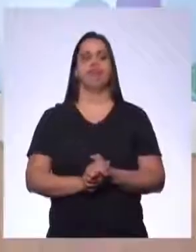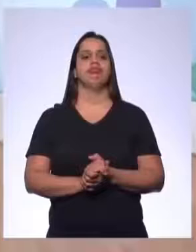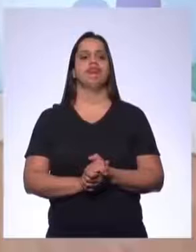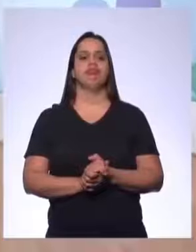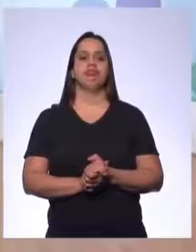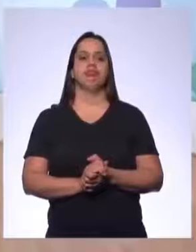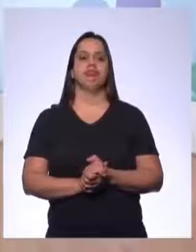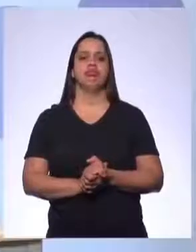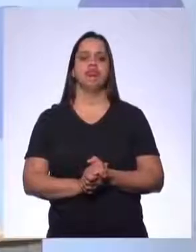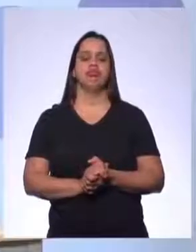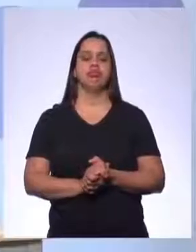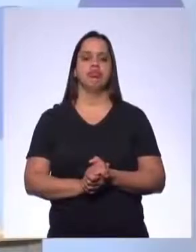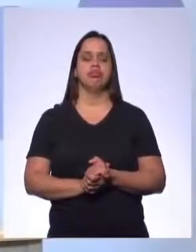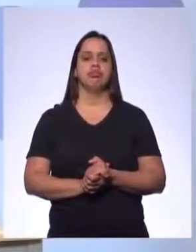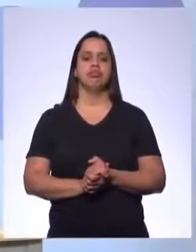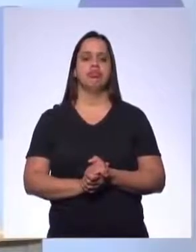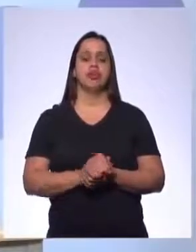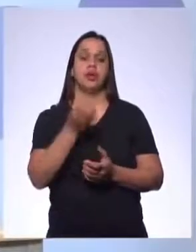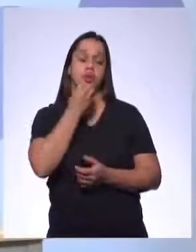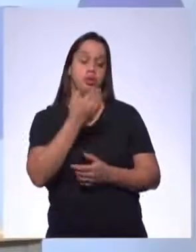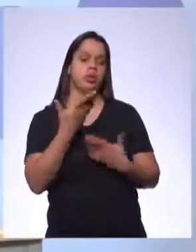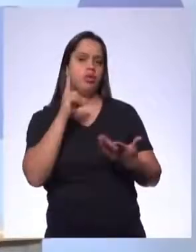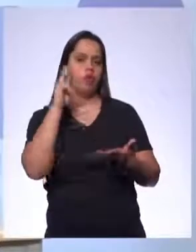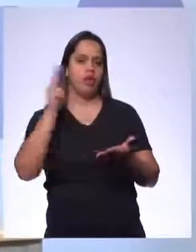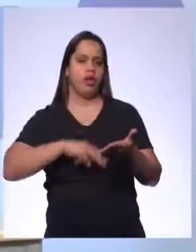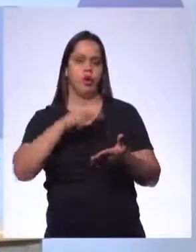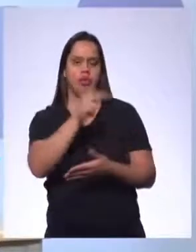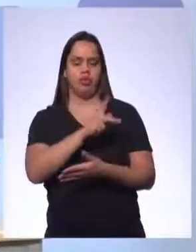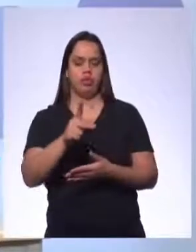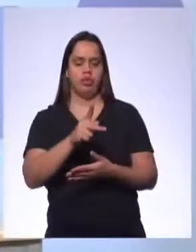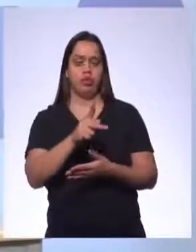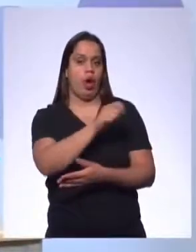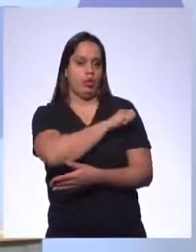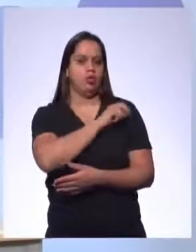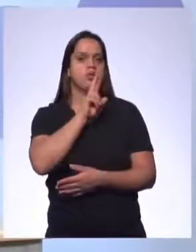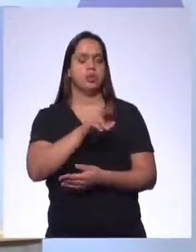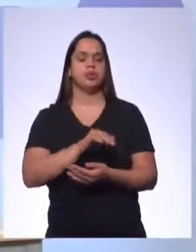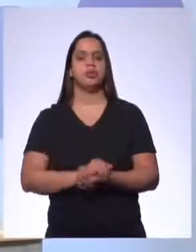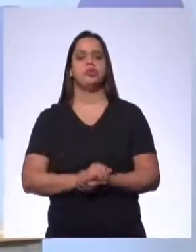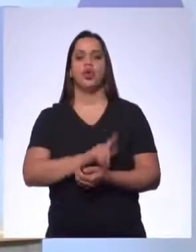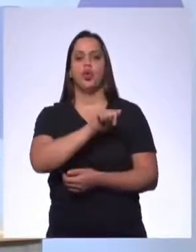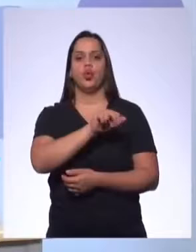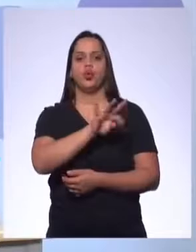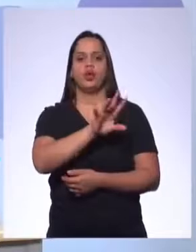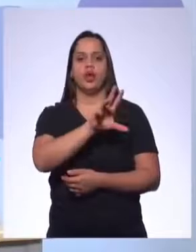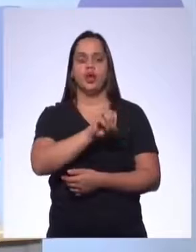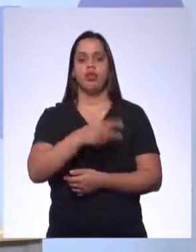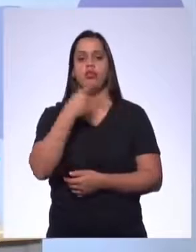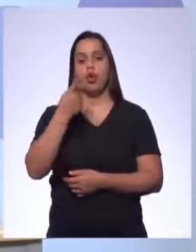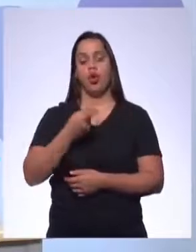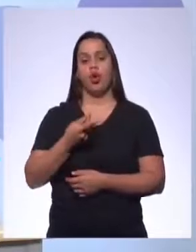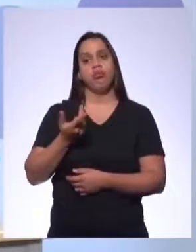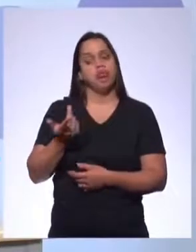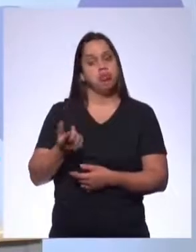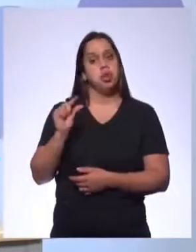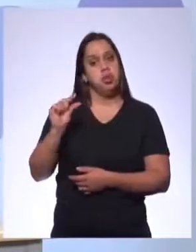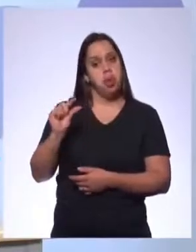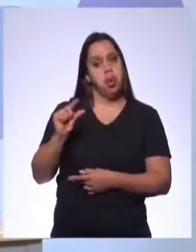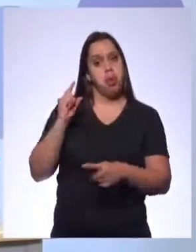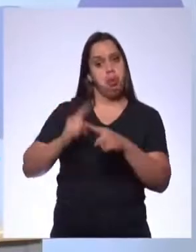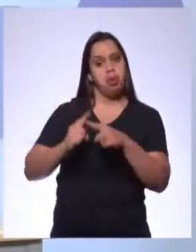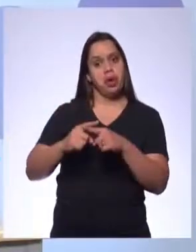Sim. Olha essa daqui também, professor Edjoel. Gustavo, ele escreveu assim: um pouco, pois a pessoa pode